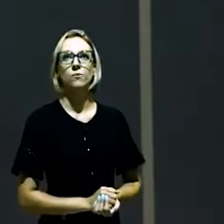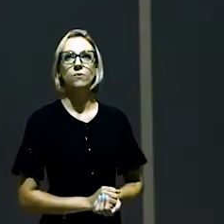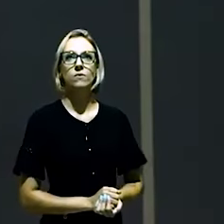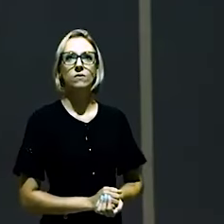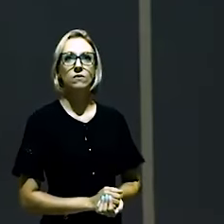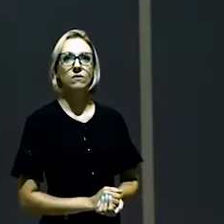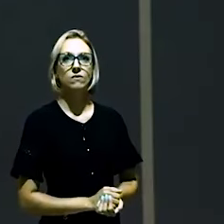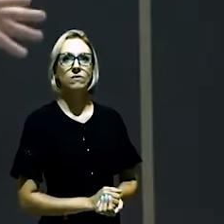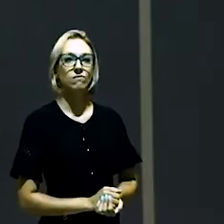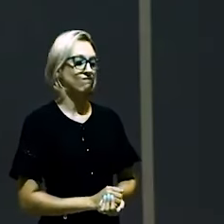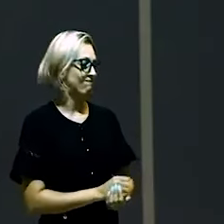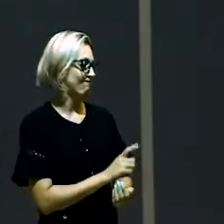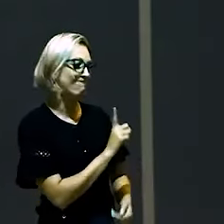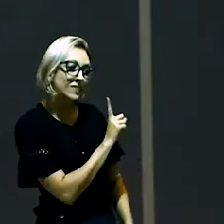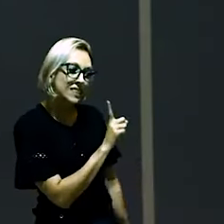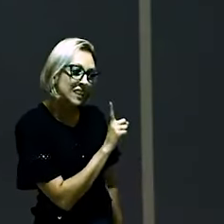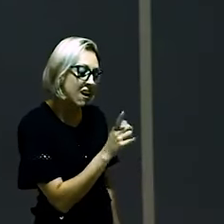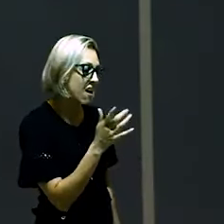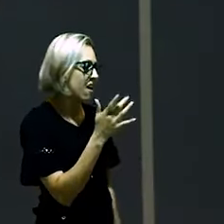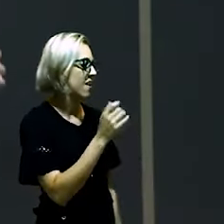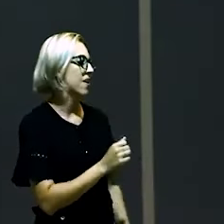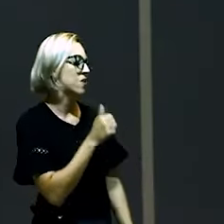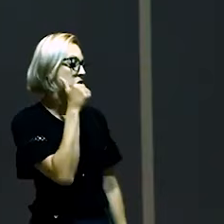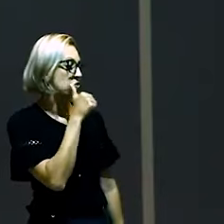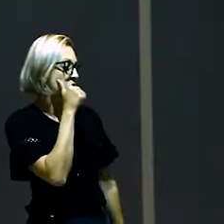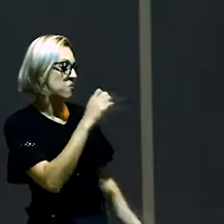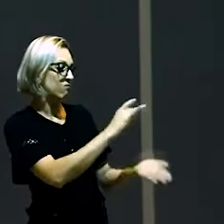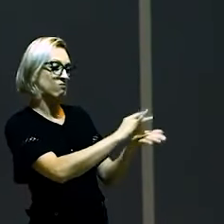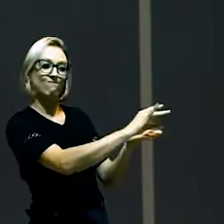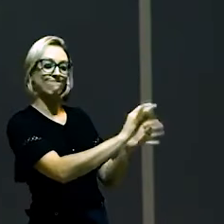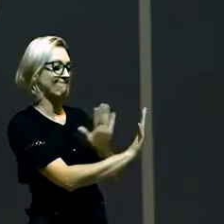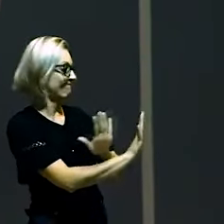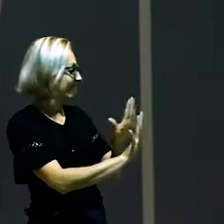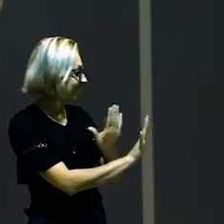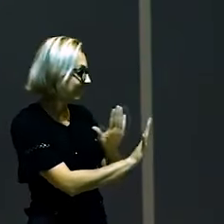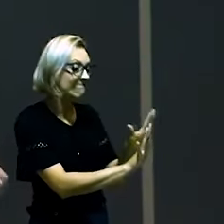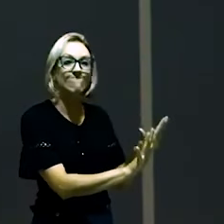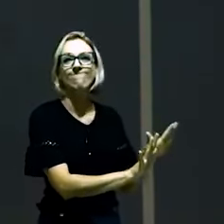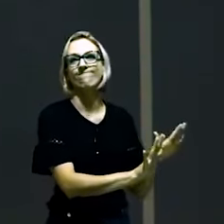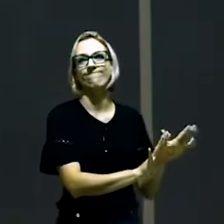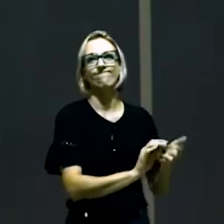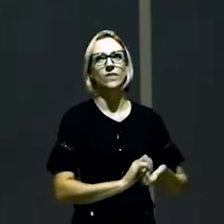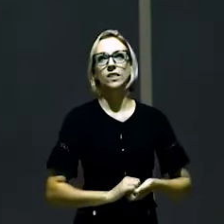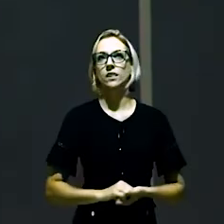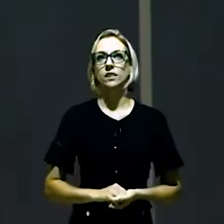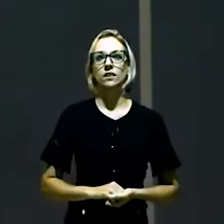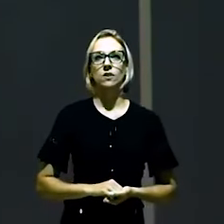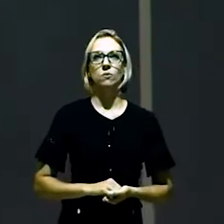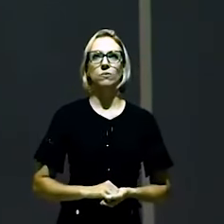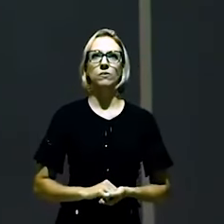com as estrangeiras não, aí não, Salomão, não entra por esse caminho.